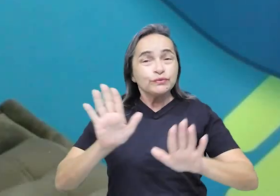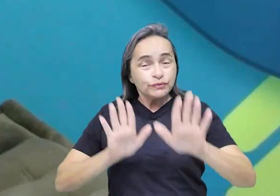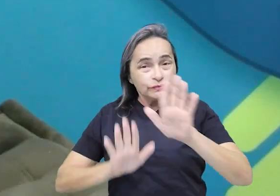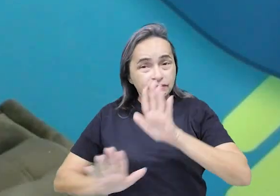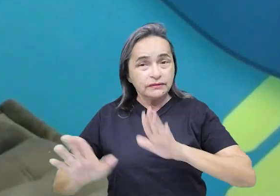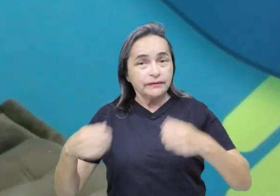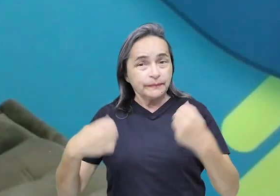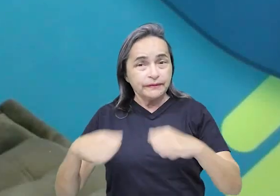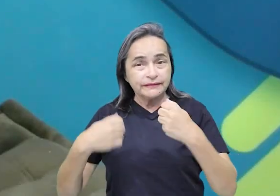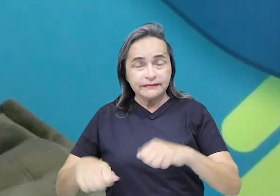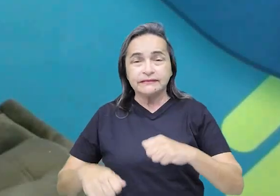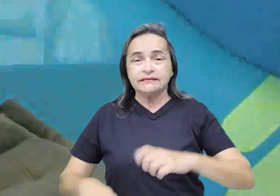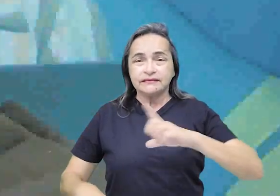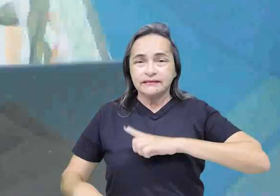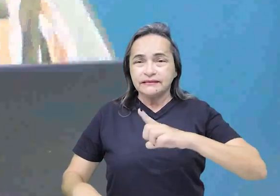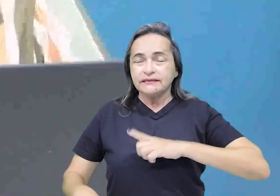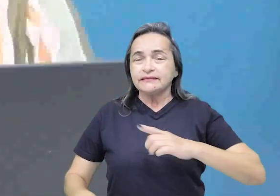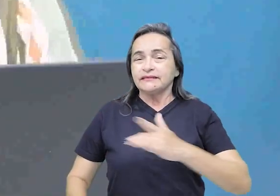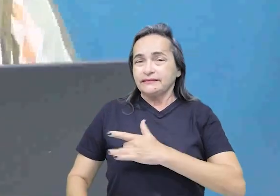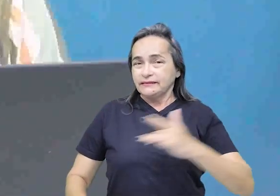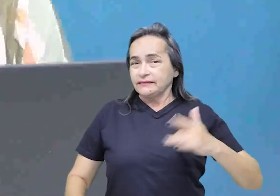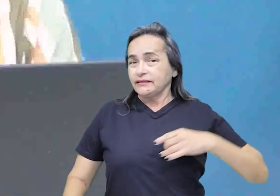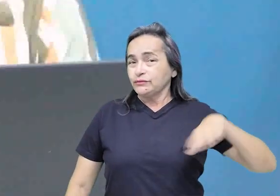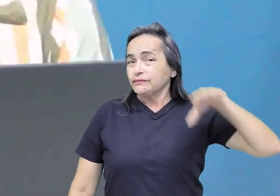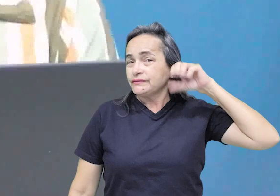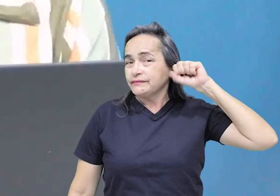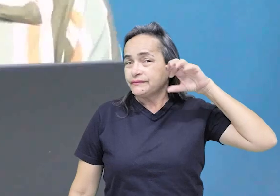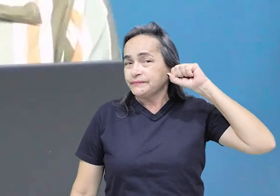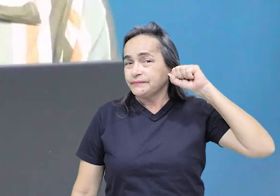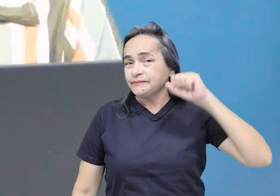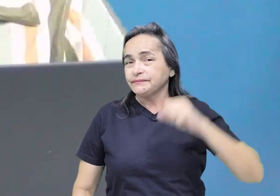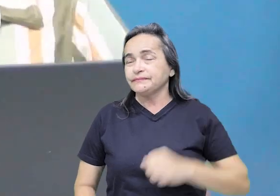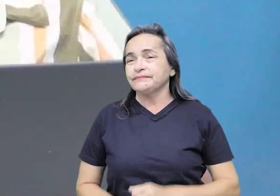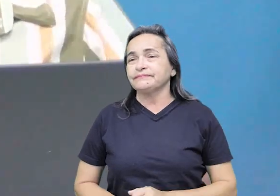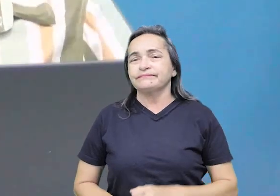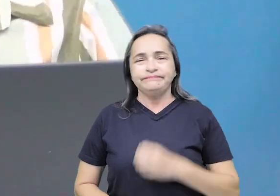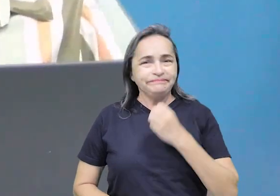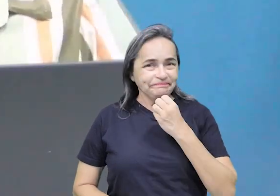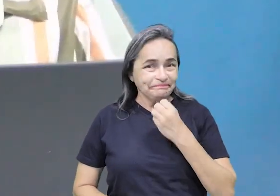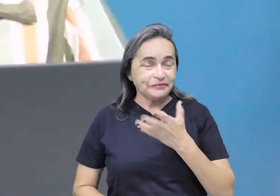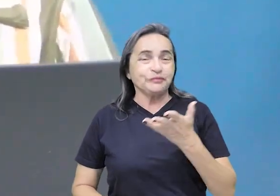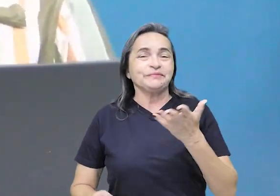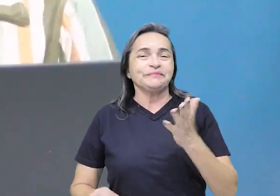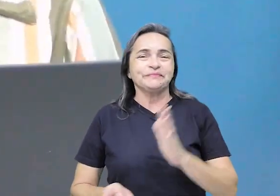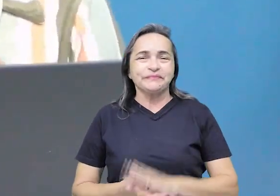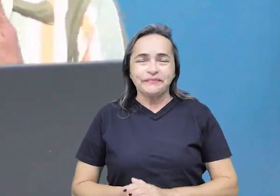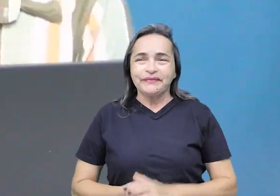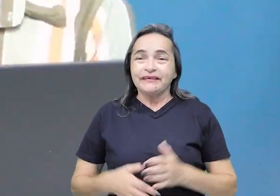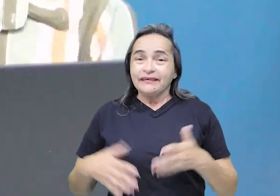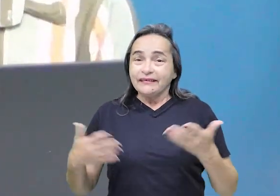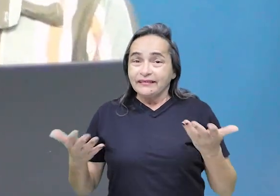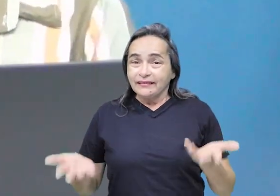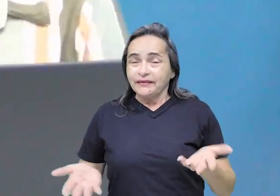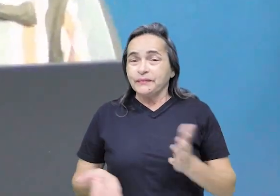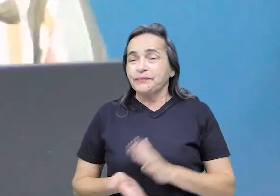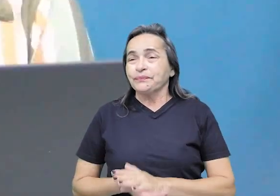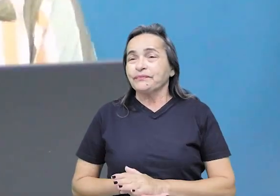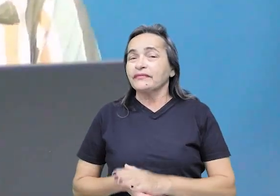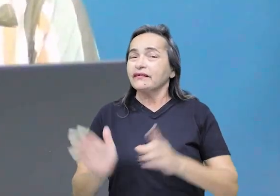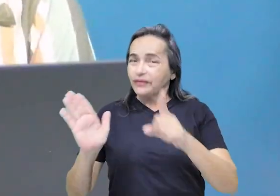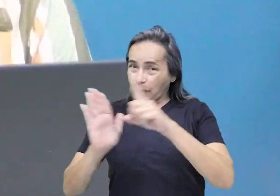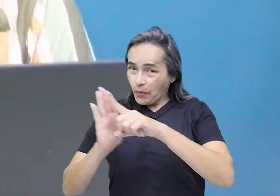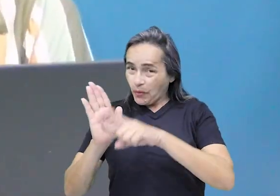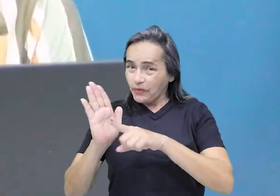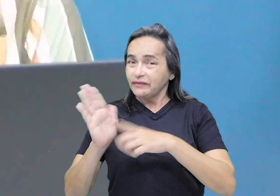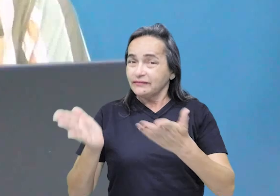relação à saúde auditiva. Ótimo. Yara, a gente tem até um roteiro pré-estabelecido, mas eu já vou começar fazendo uma pergunta que